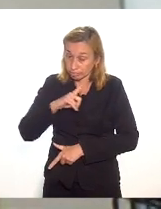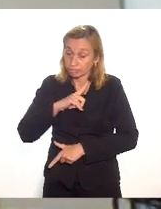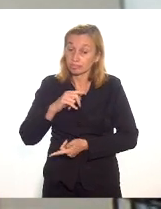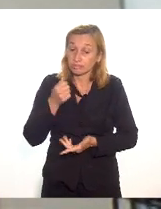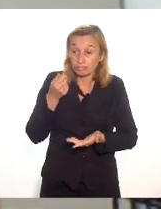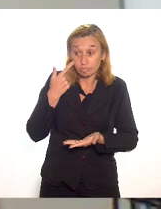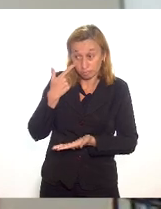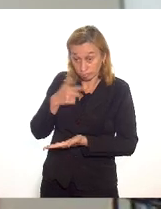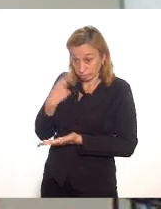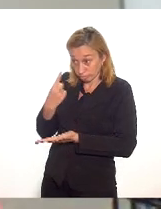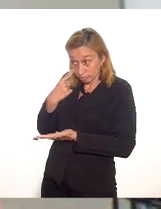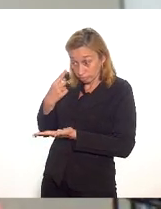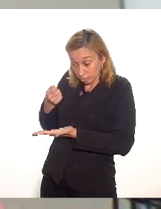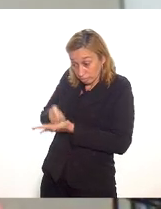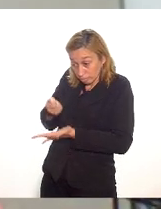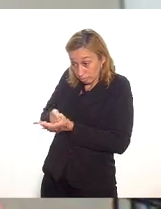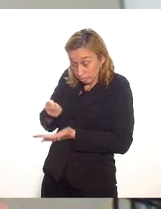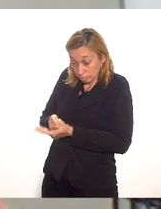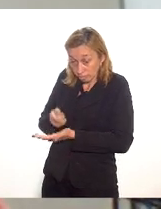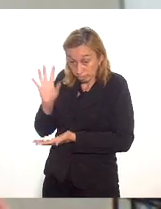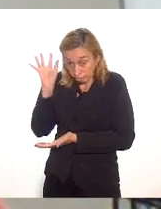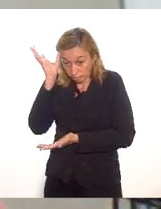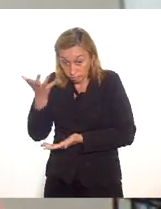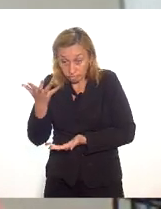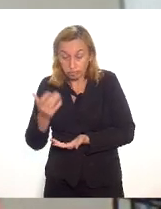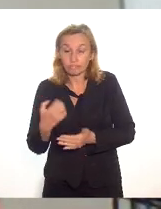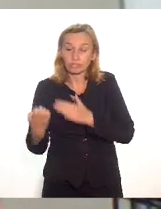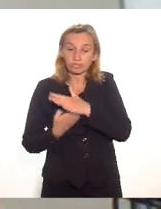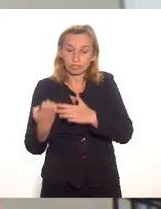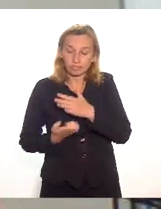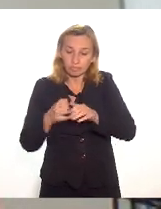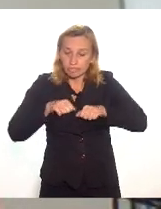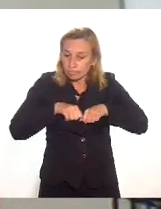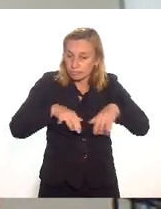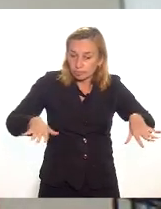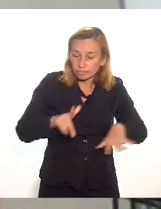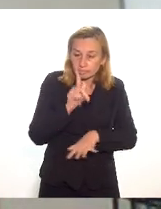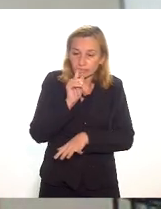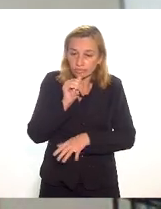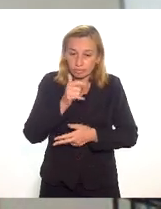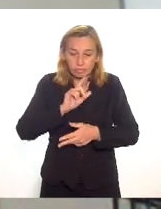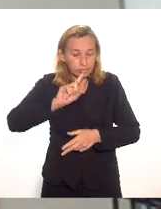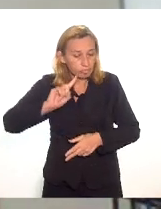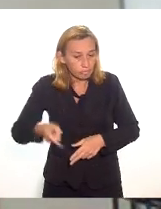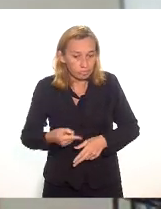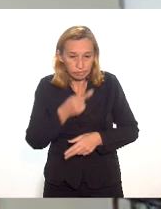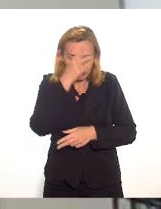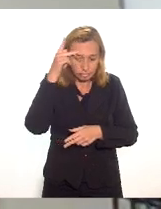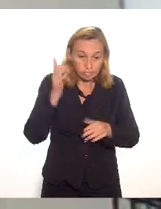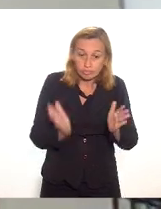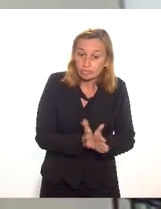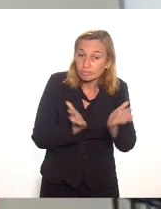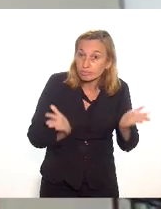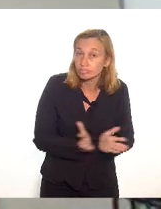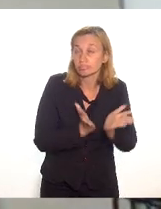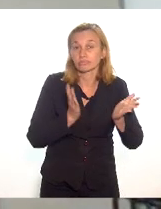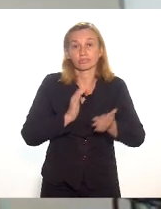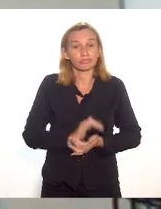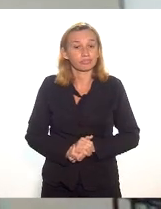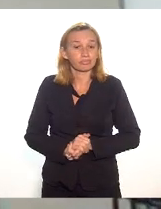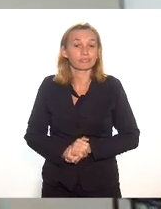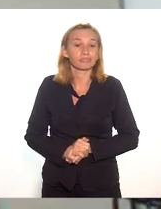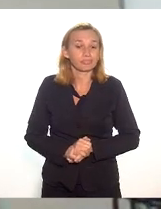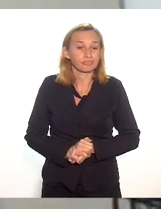a solução, ela é uma empresa que garante abastecimento de água para milhões de pessoas pobres, praticando um subsídio